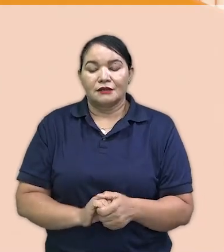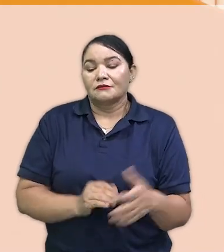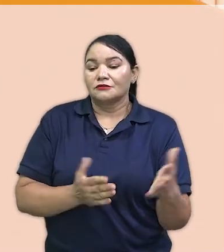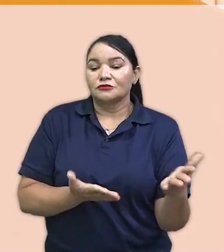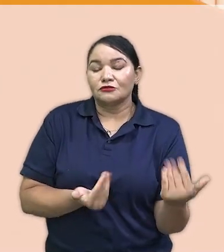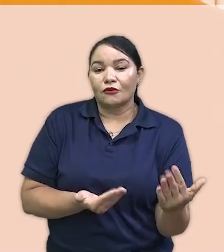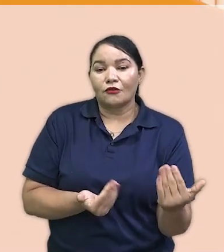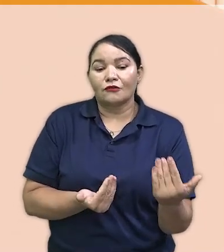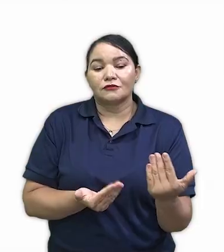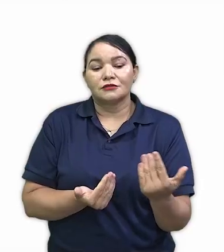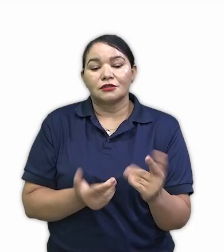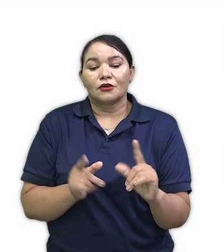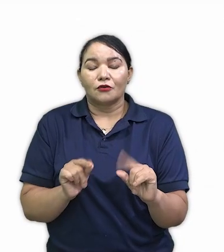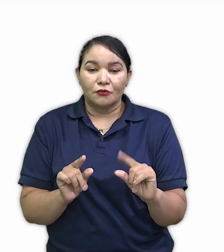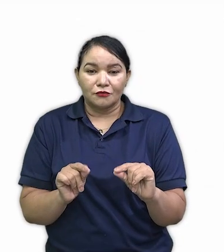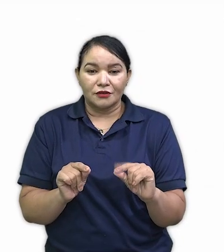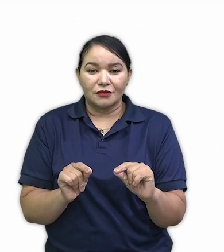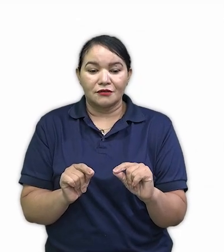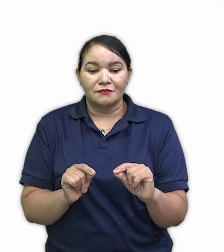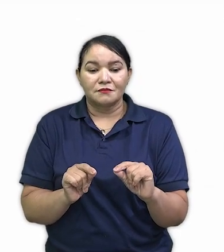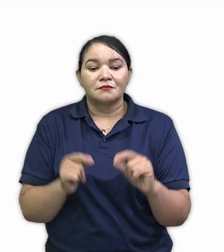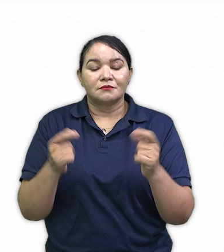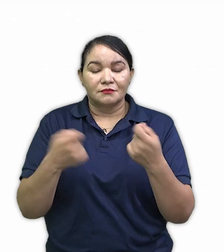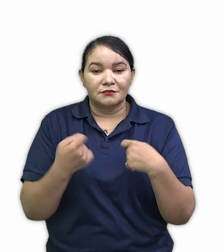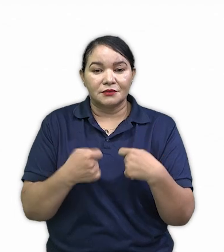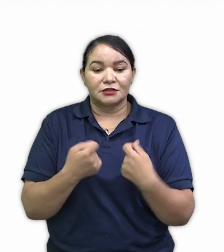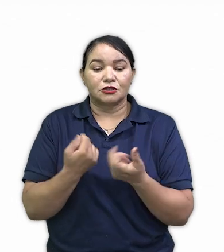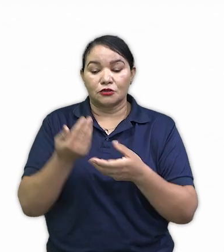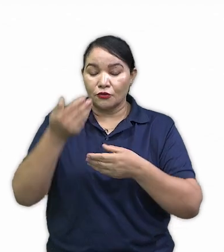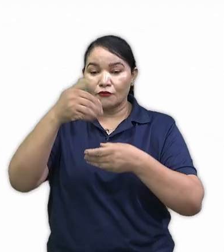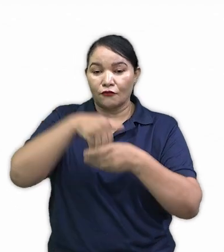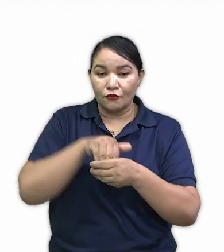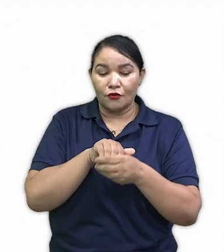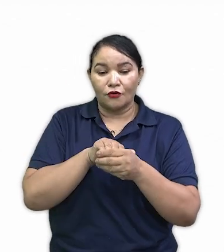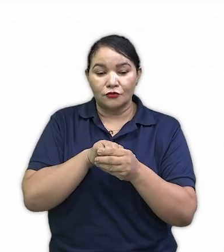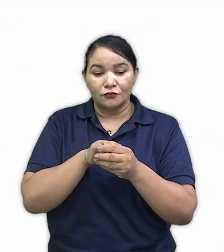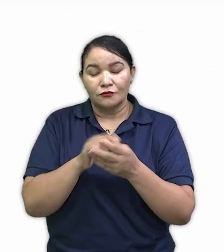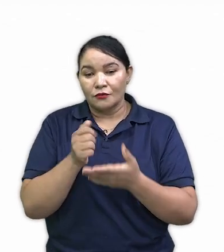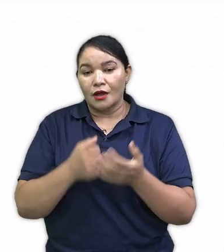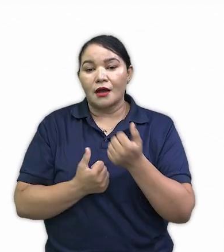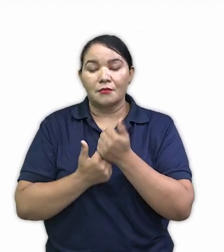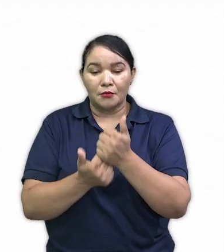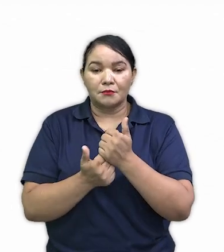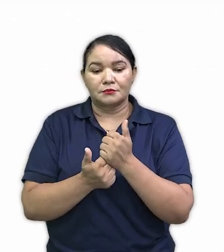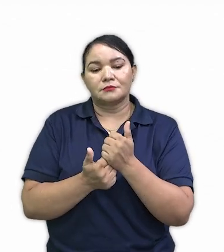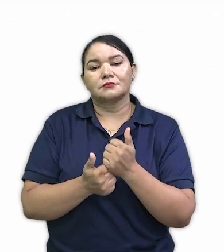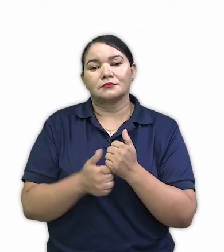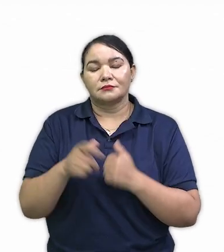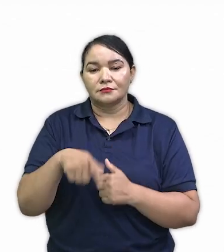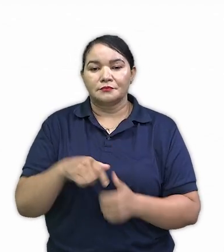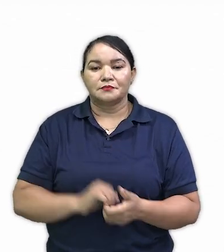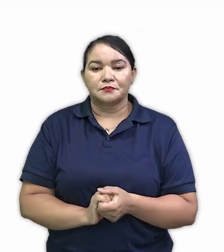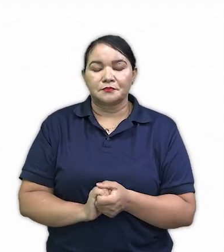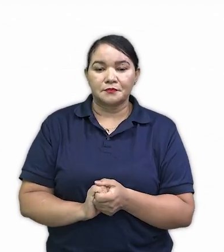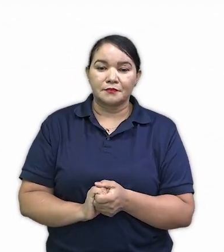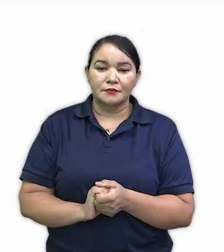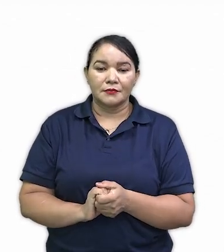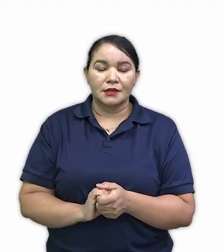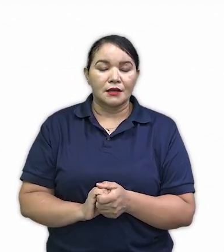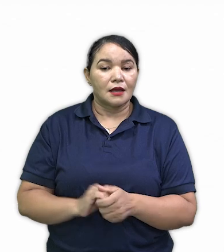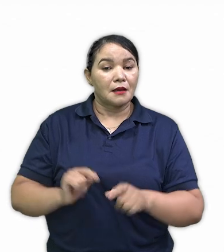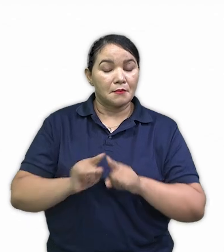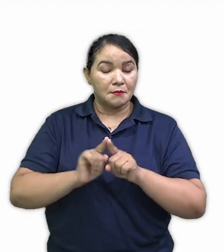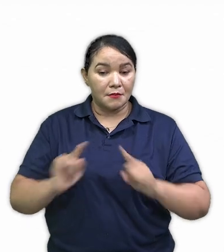Vamos lá? Os jovens são fortemente a favor do voto. Os jovens são a favor do voto. Só